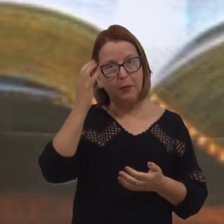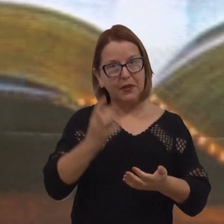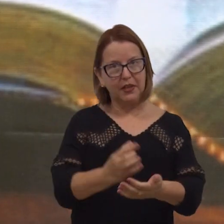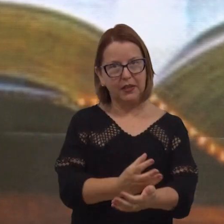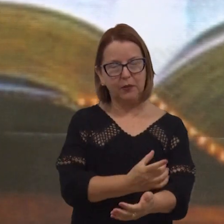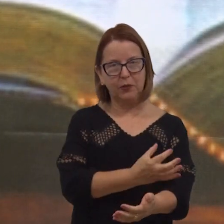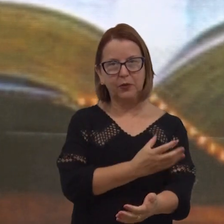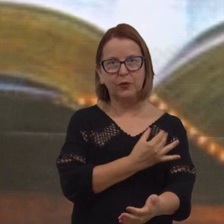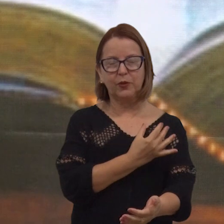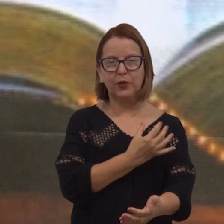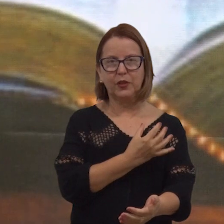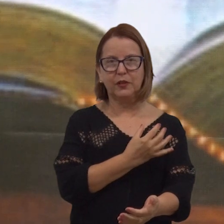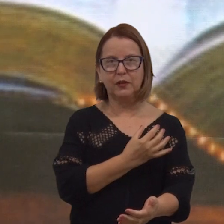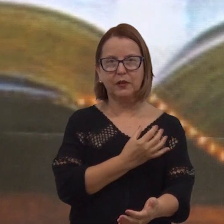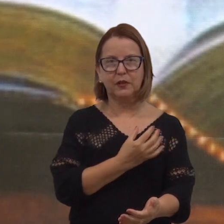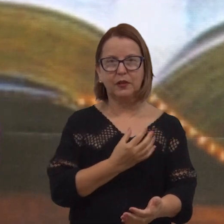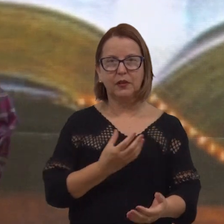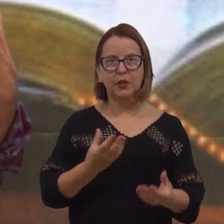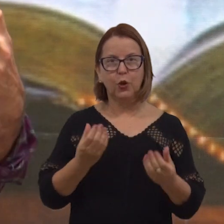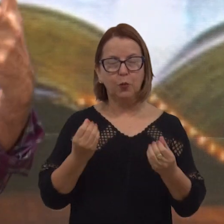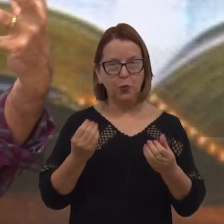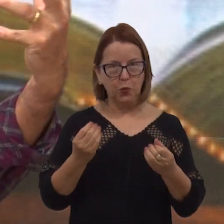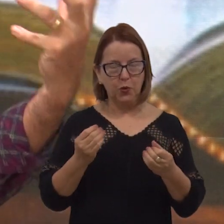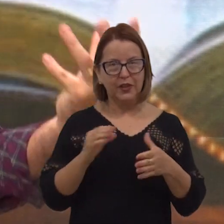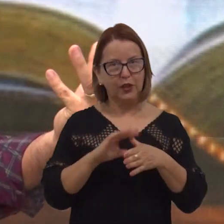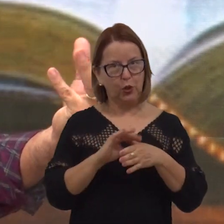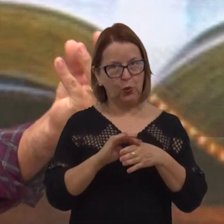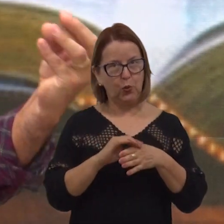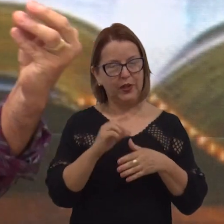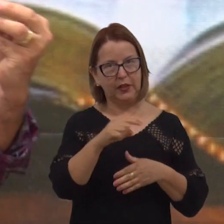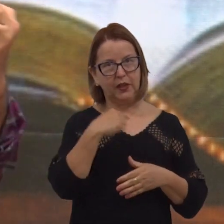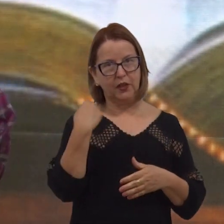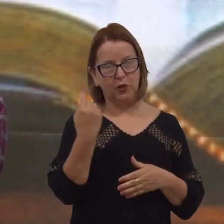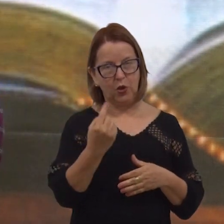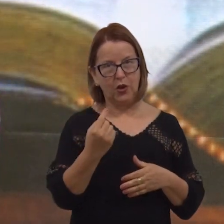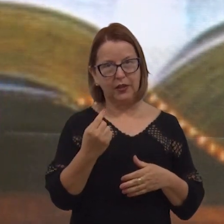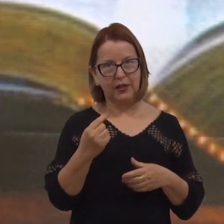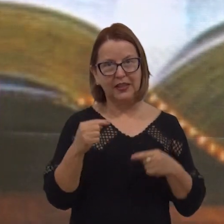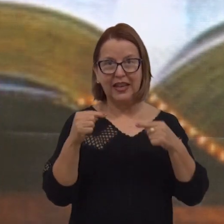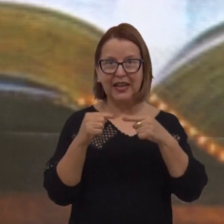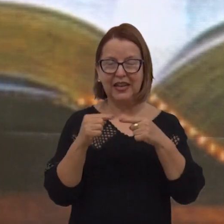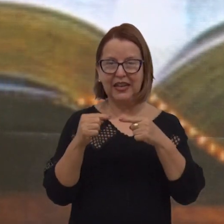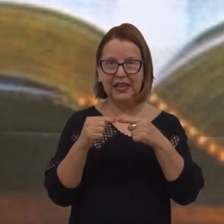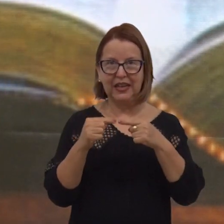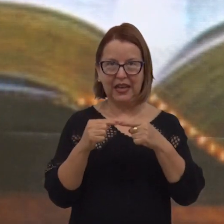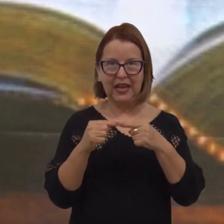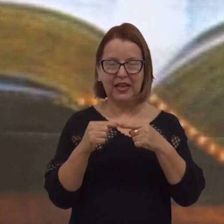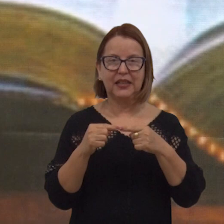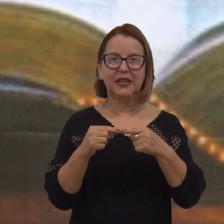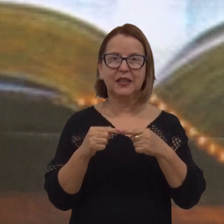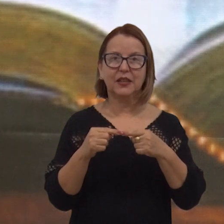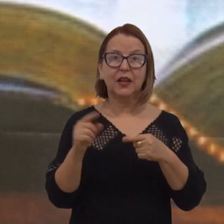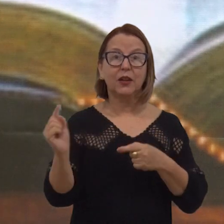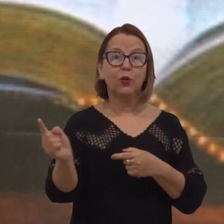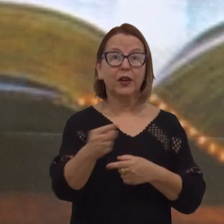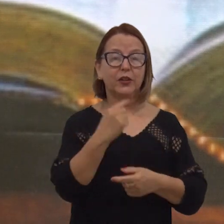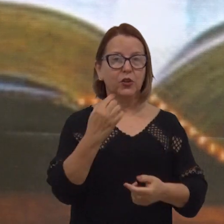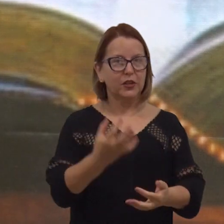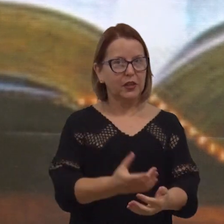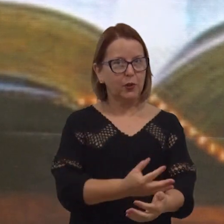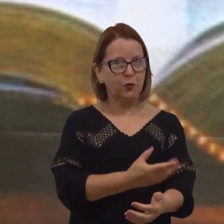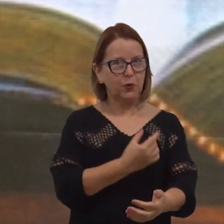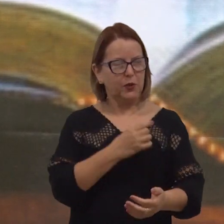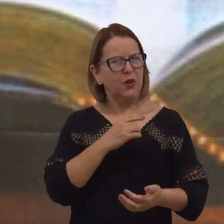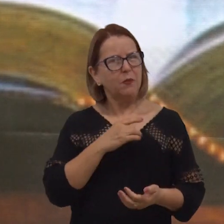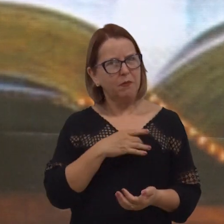as emoções, que muitas das nossas doenças, elas estão ligadas com as nossas emoções,